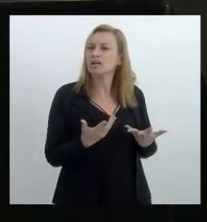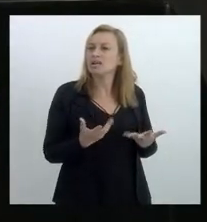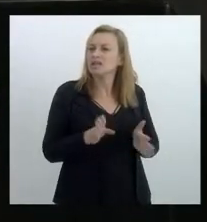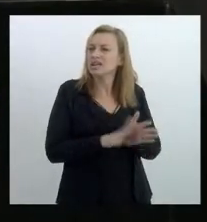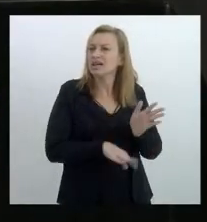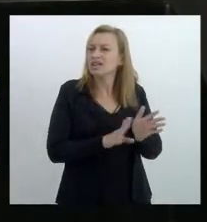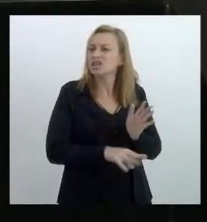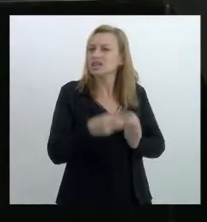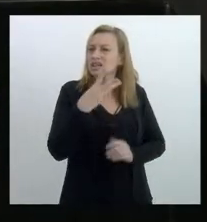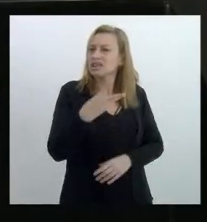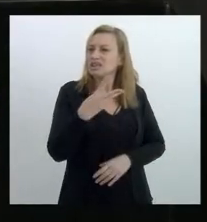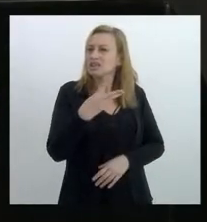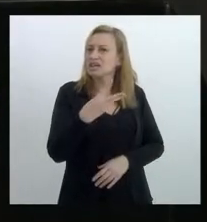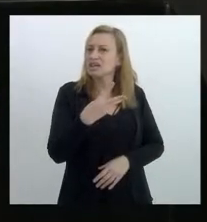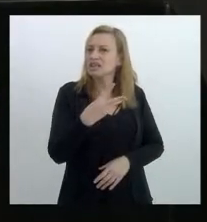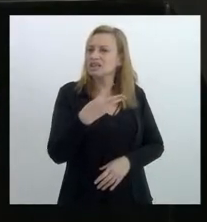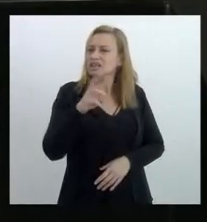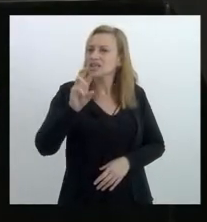gastar